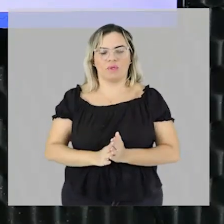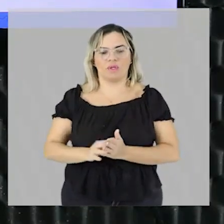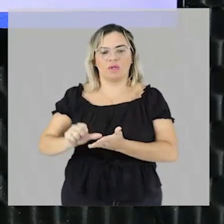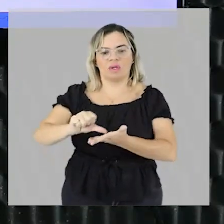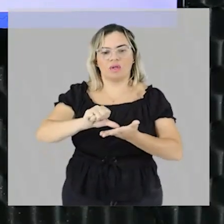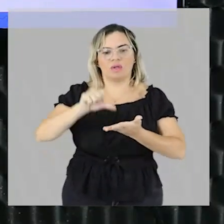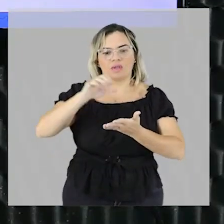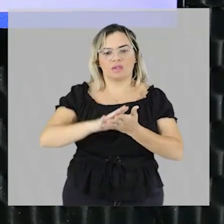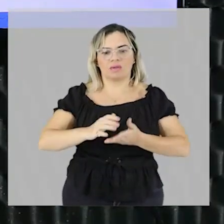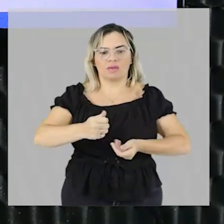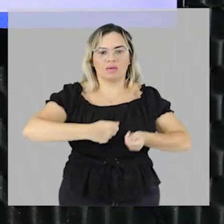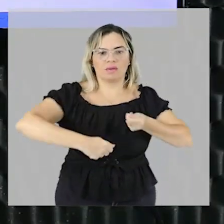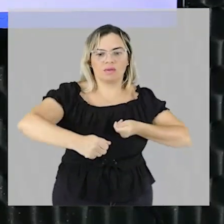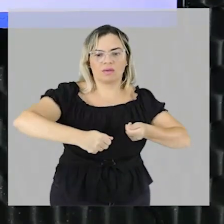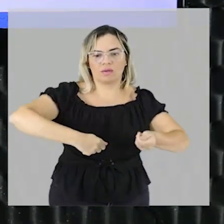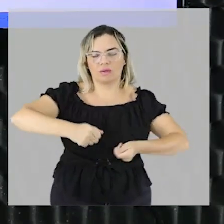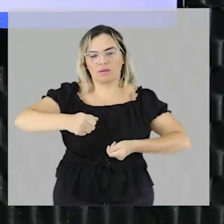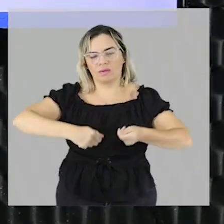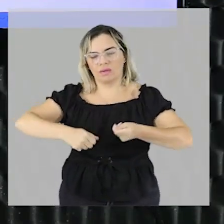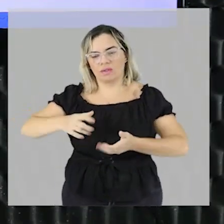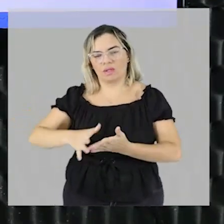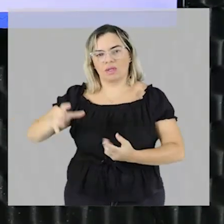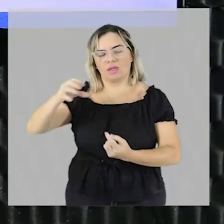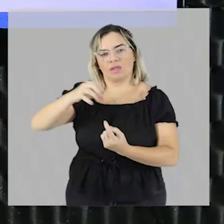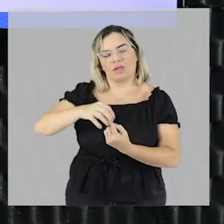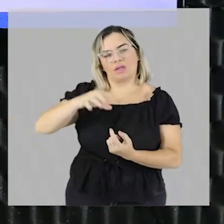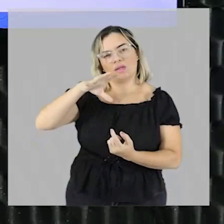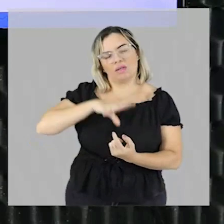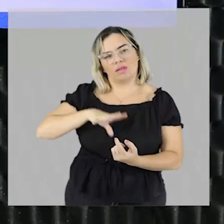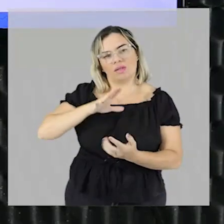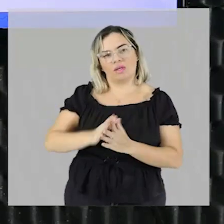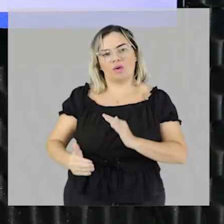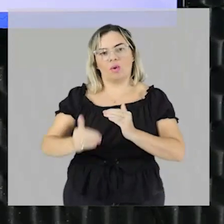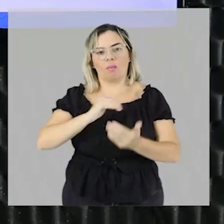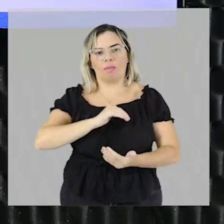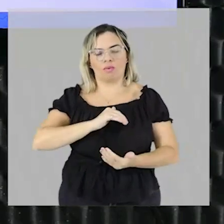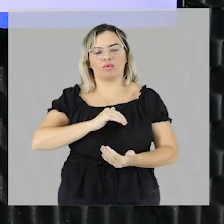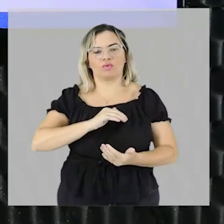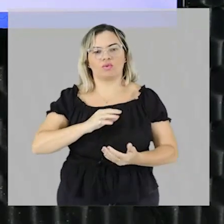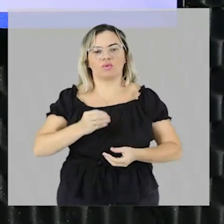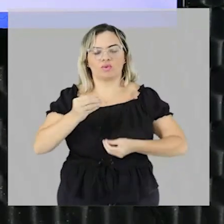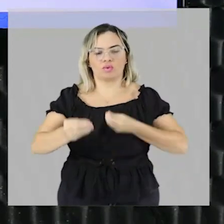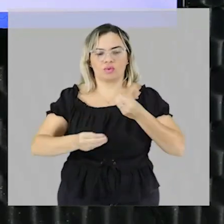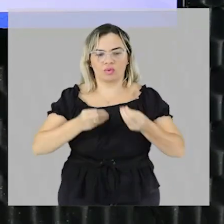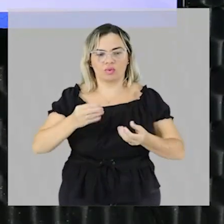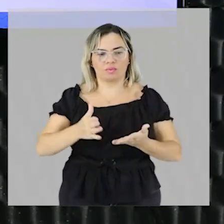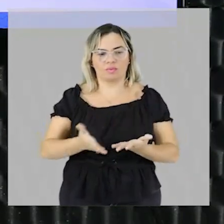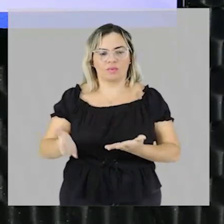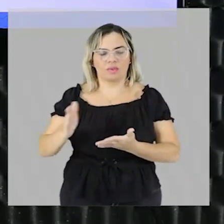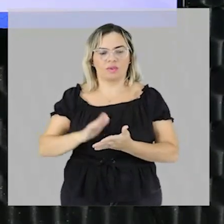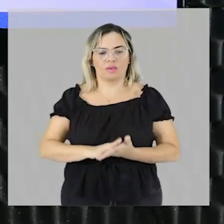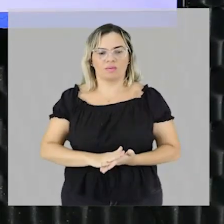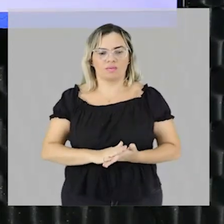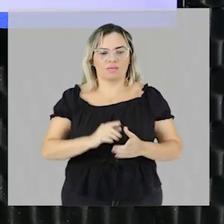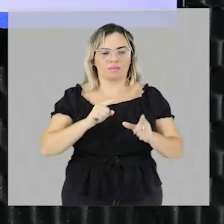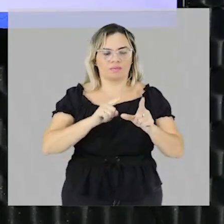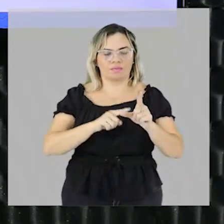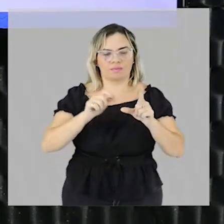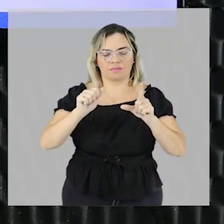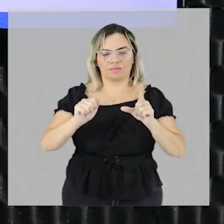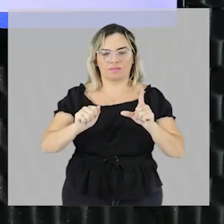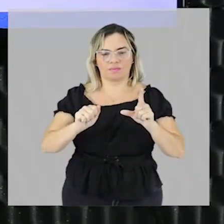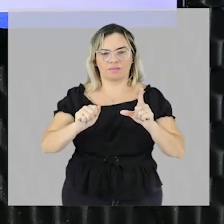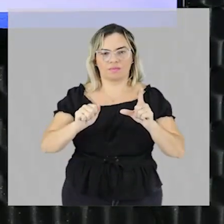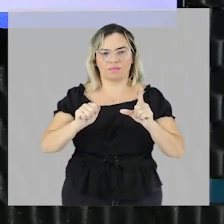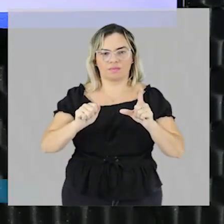centralização da administração régia na corte. É a divergência. É a divergência. A centralização da